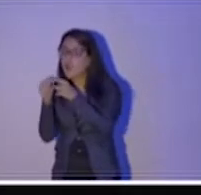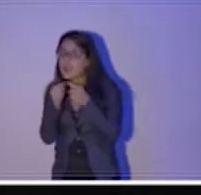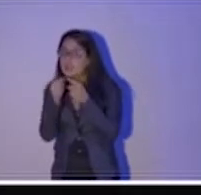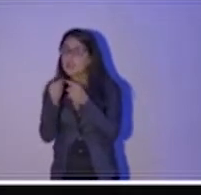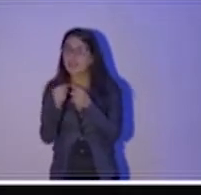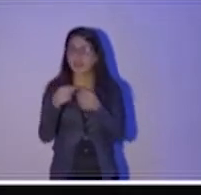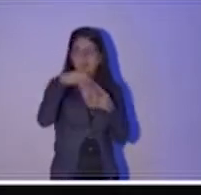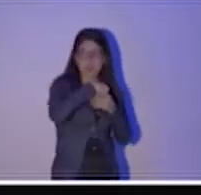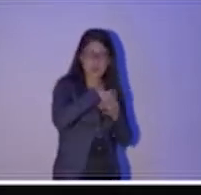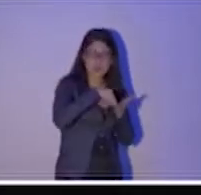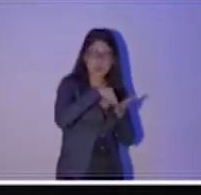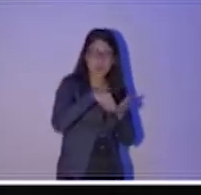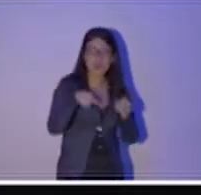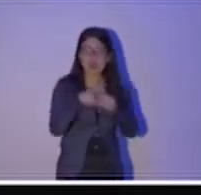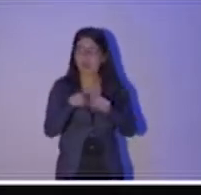escolas?